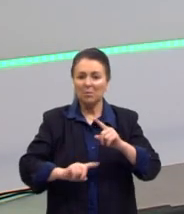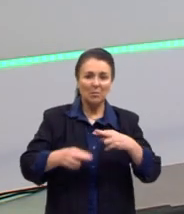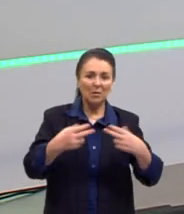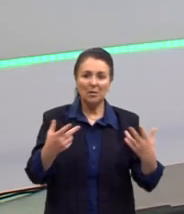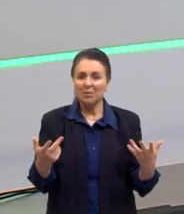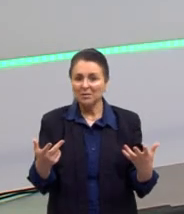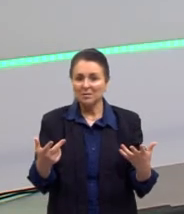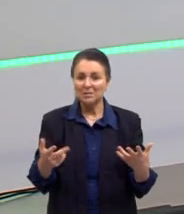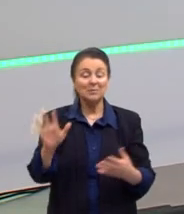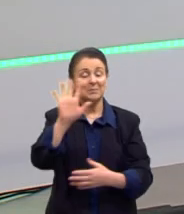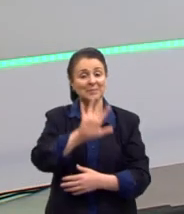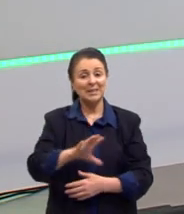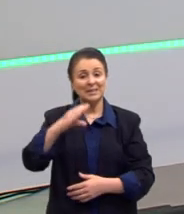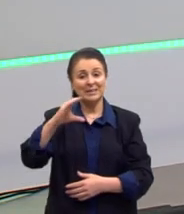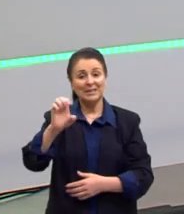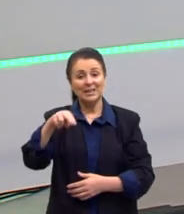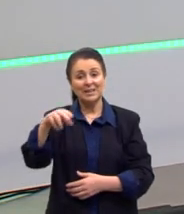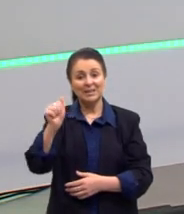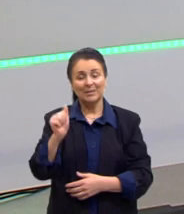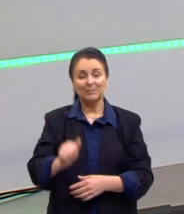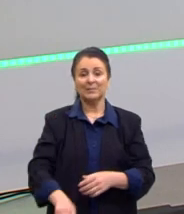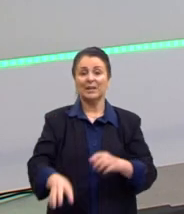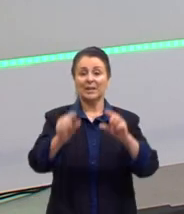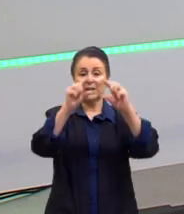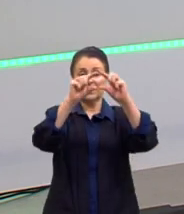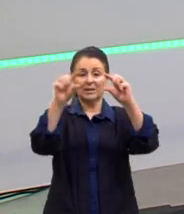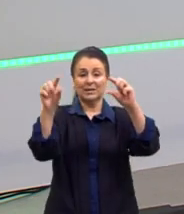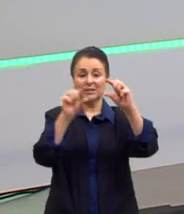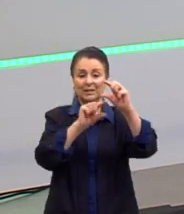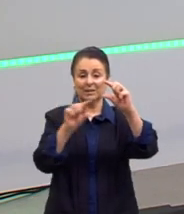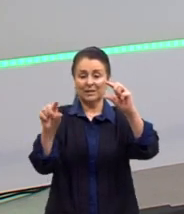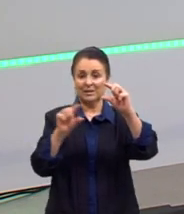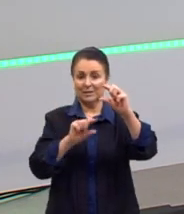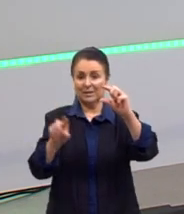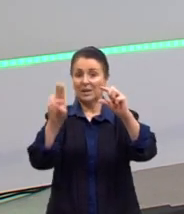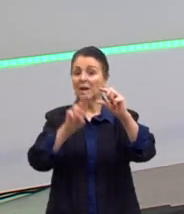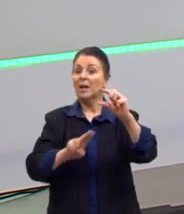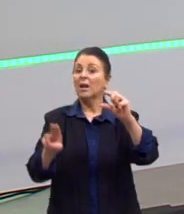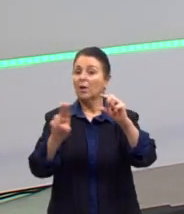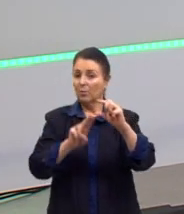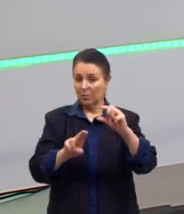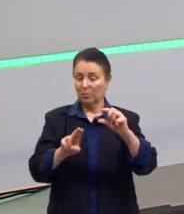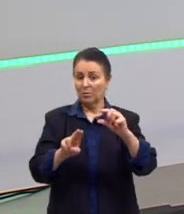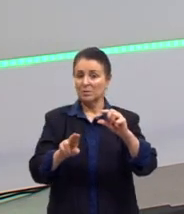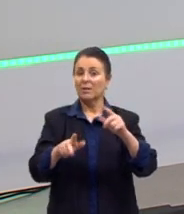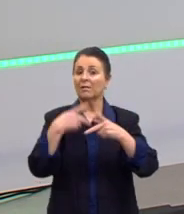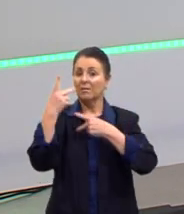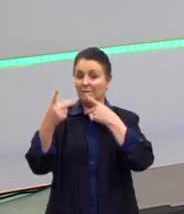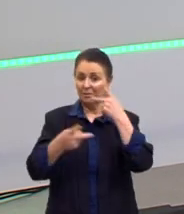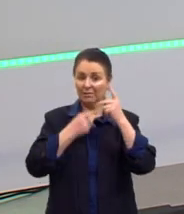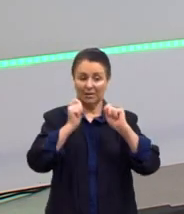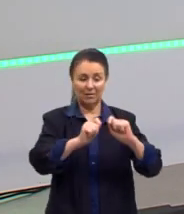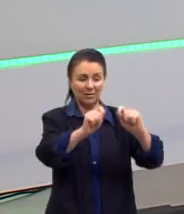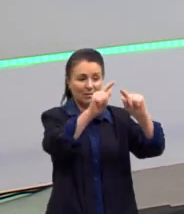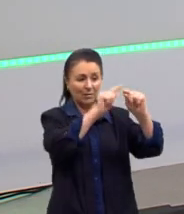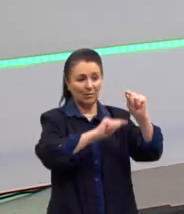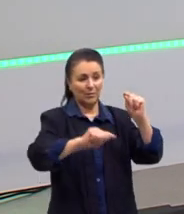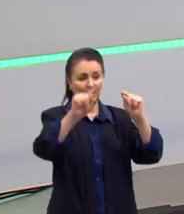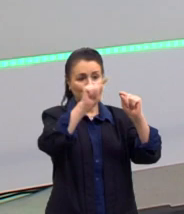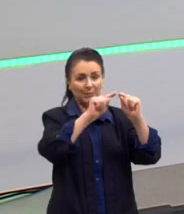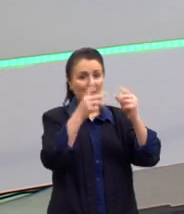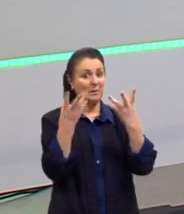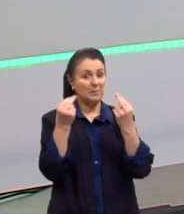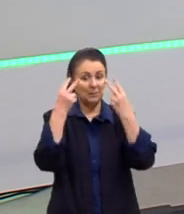então a tirinha Apesar dela se usar de aspectos linguísticos como balões de fala ela é muito visual